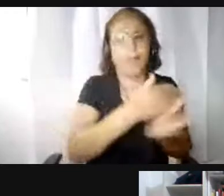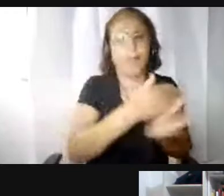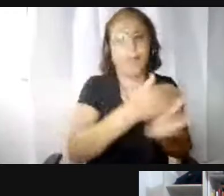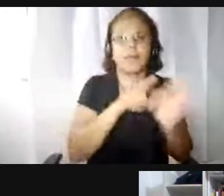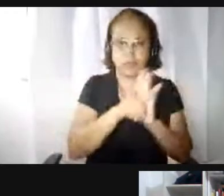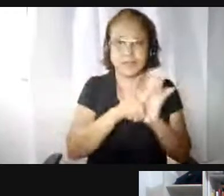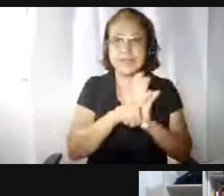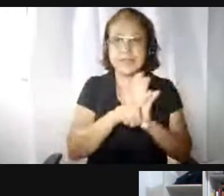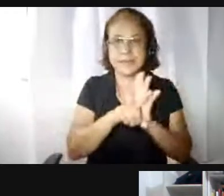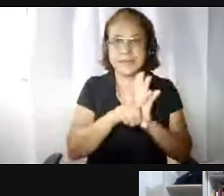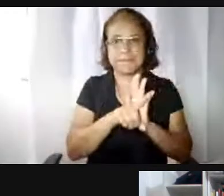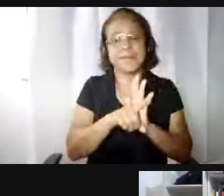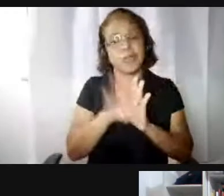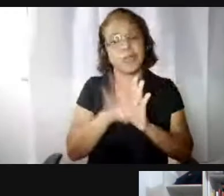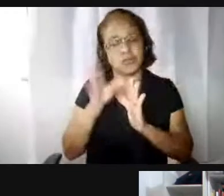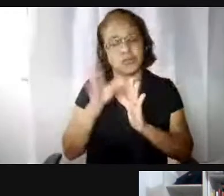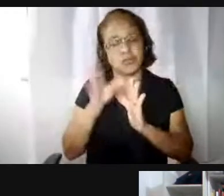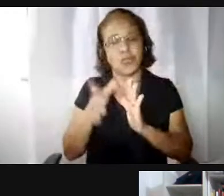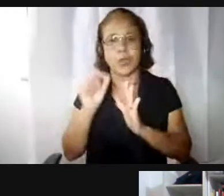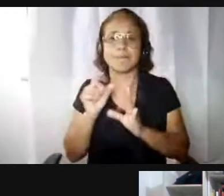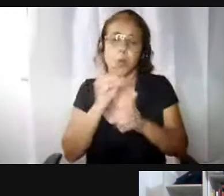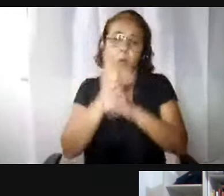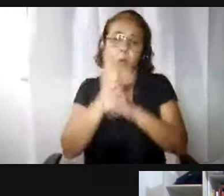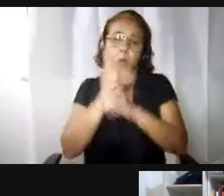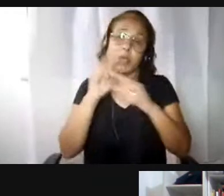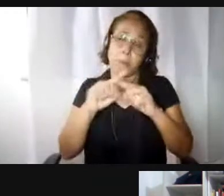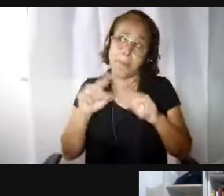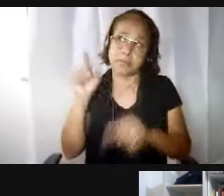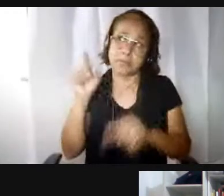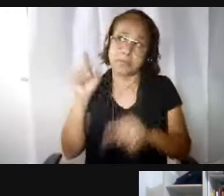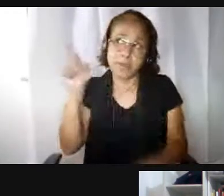época do mestrado. Na Paraíba eu procurei muito e é o que eu tenho procurado. A gente tem